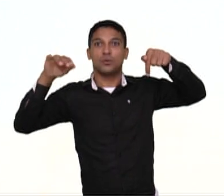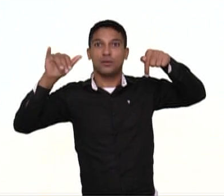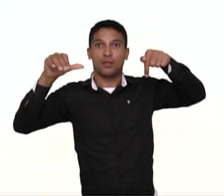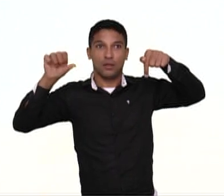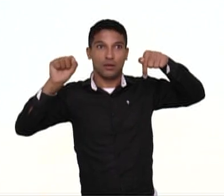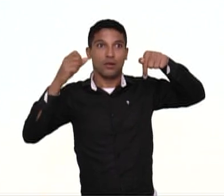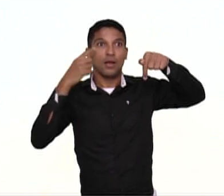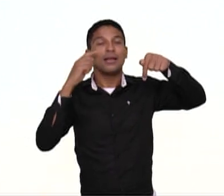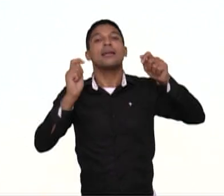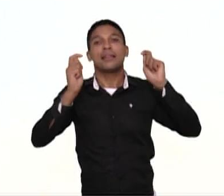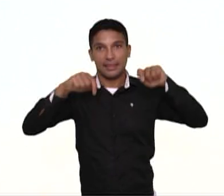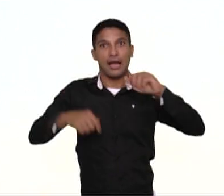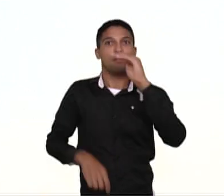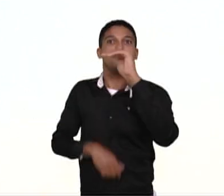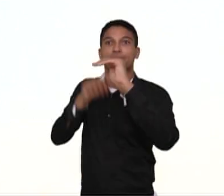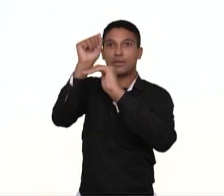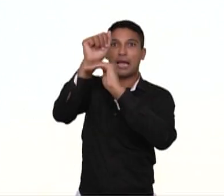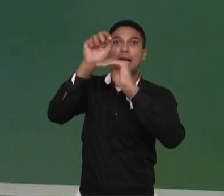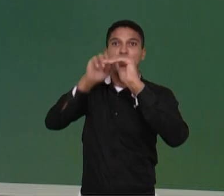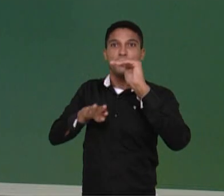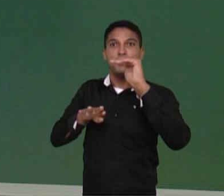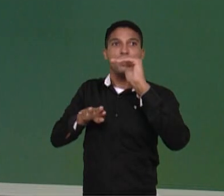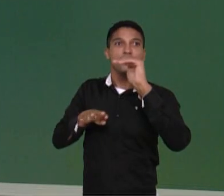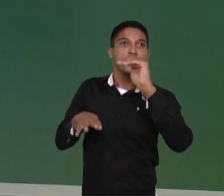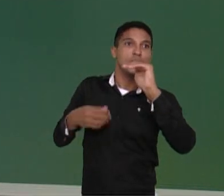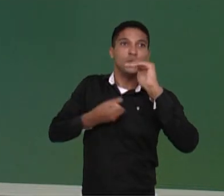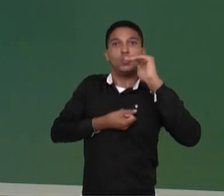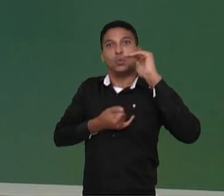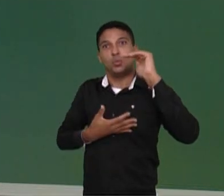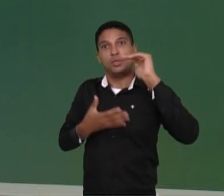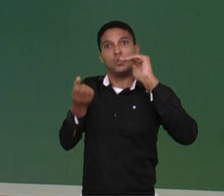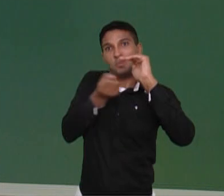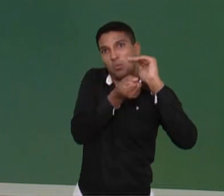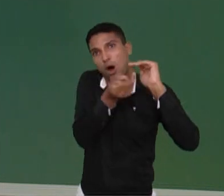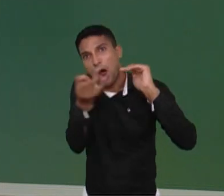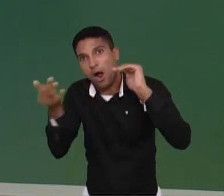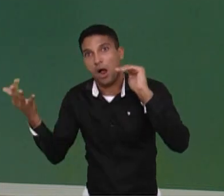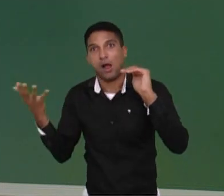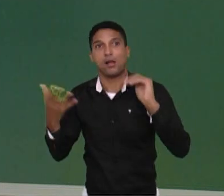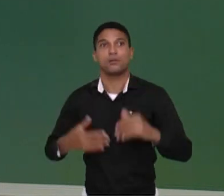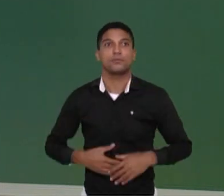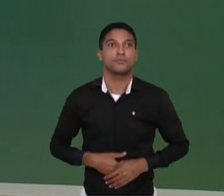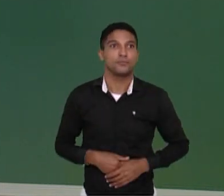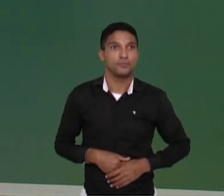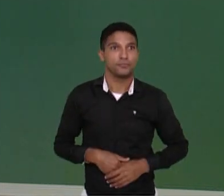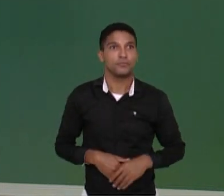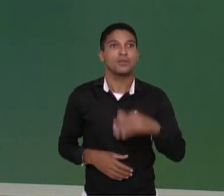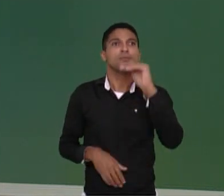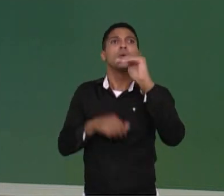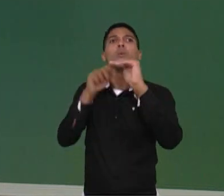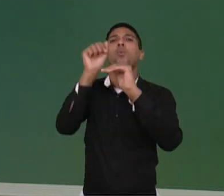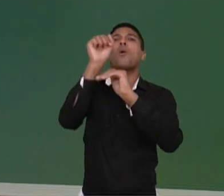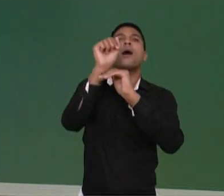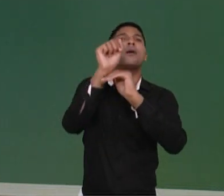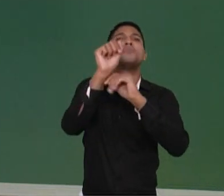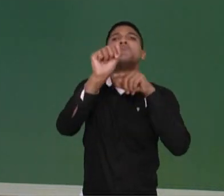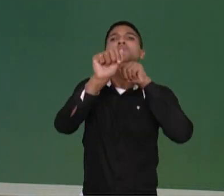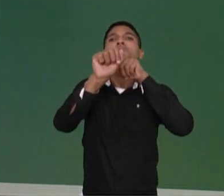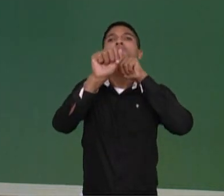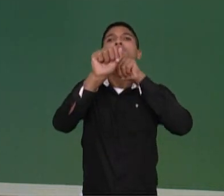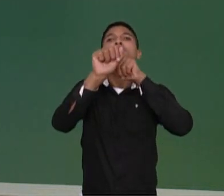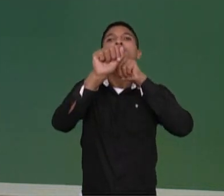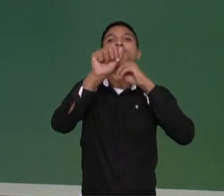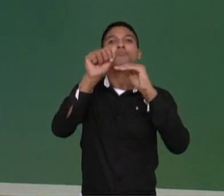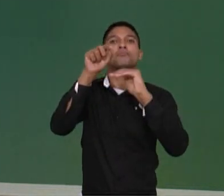fração, para simplificar a nossa leitura. A sobre B. Quem é o A? O A é um elemento